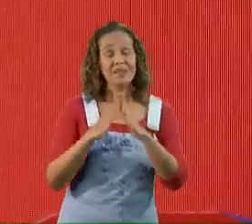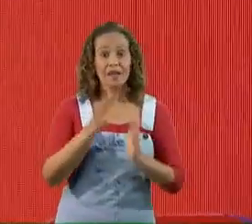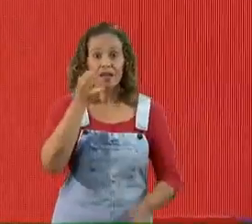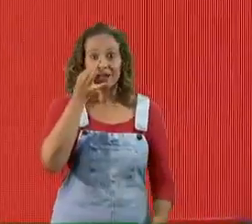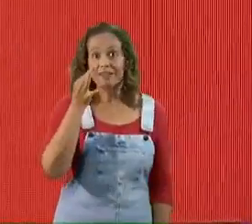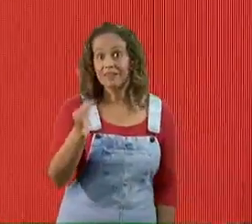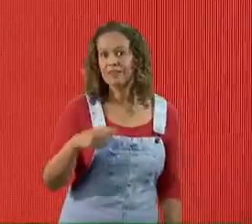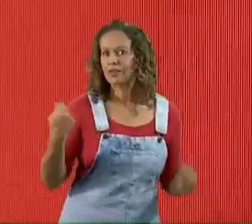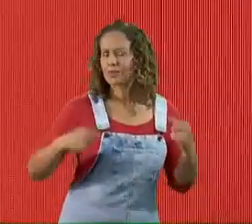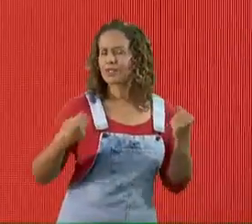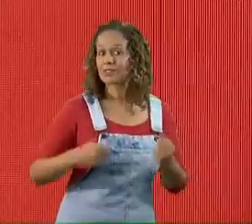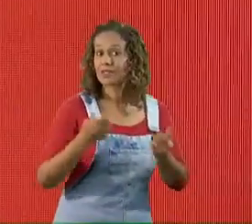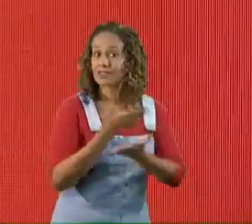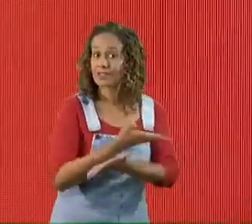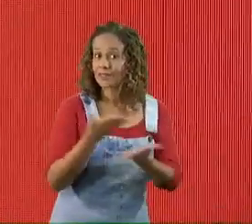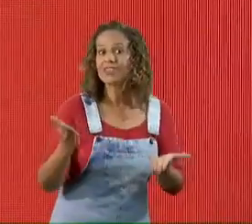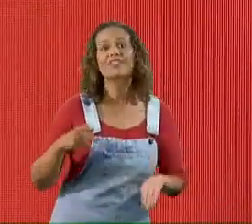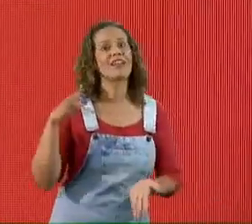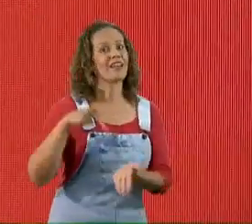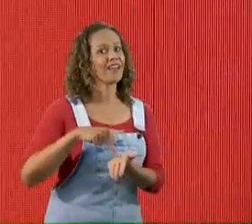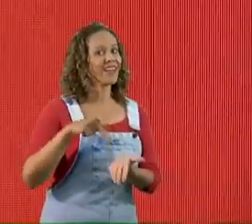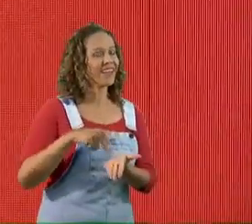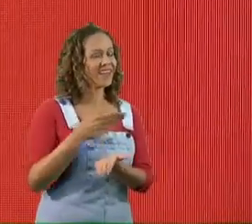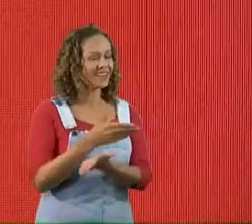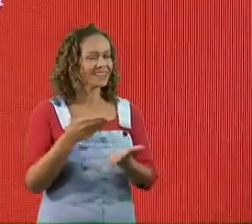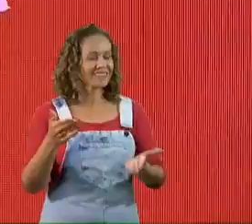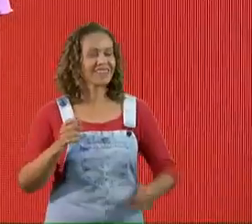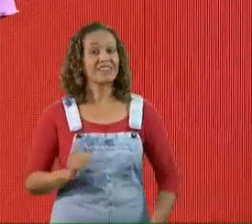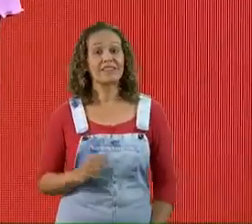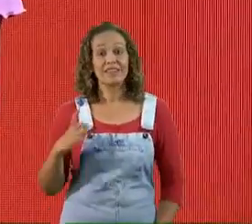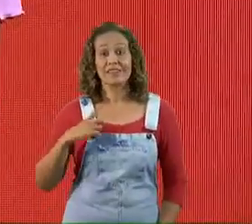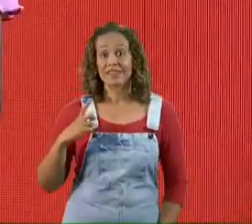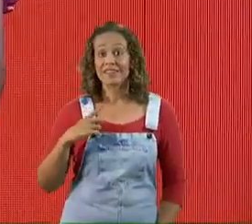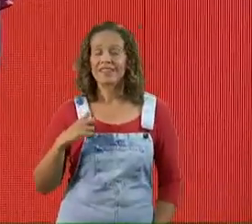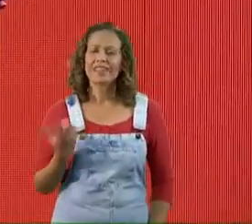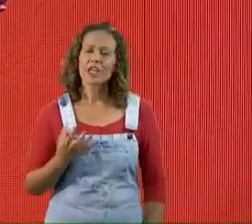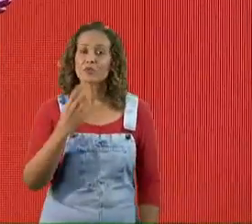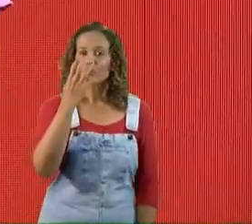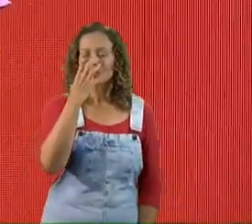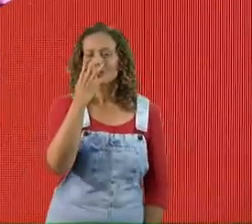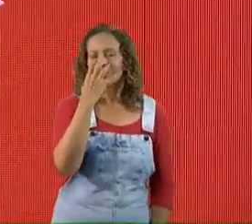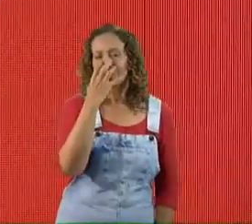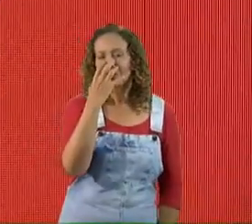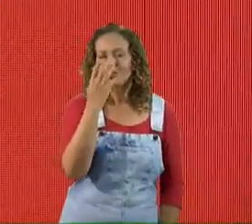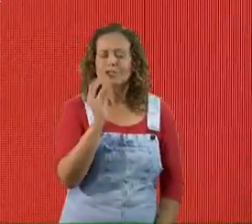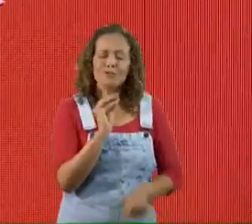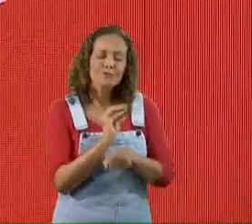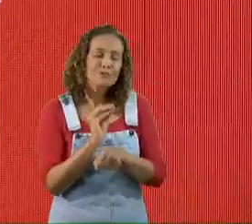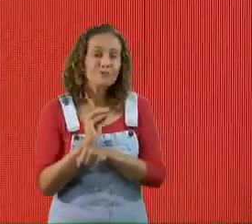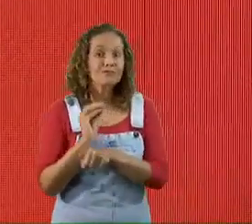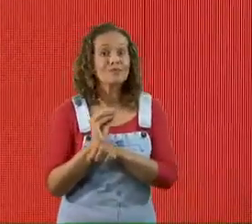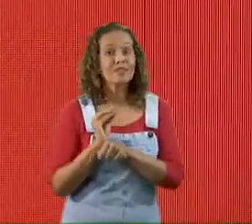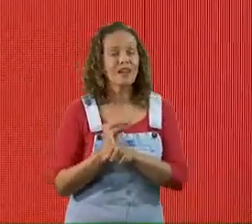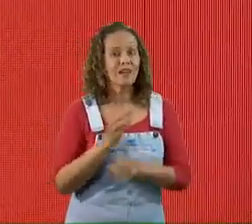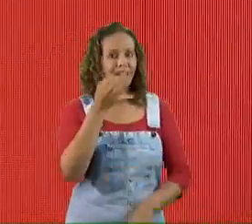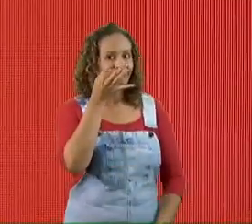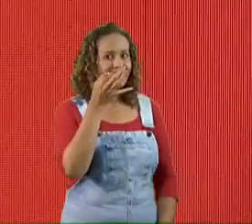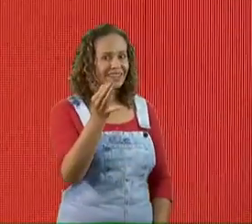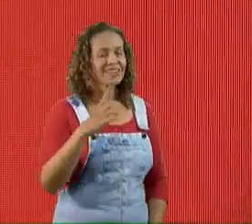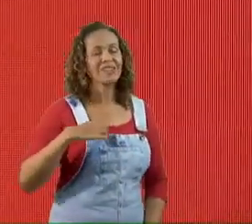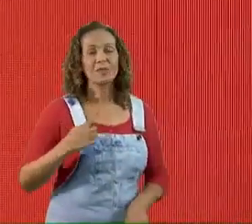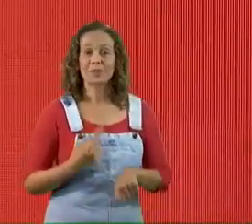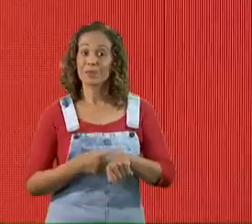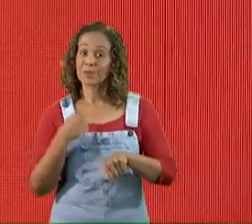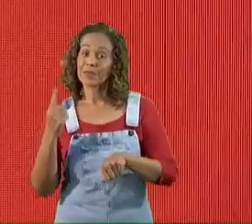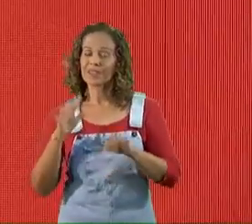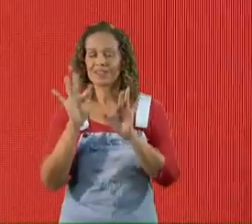eu vou precisar de você, isso mesmo. Você aí que tem seu bichinho de estimação, fique bem ligadinho, porque agora a gente vai ter o nosso